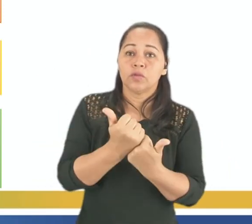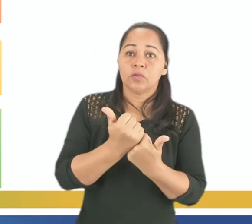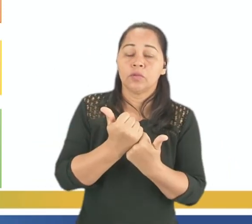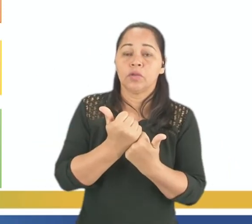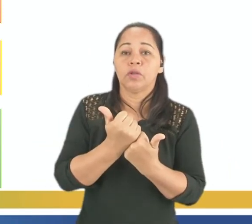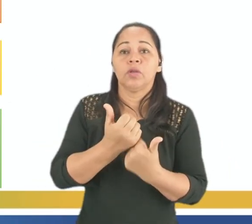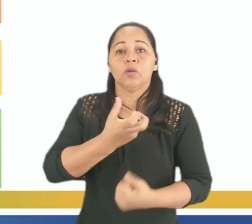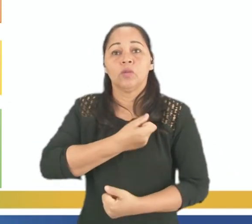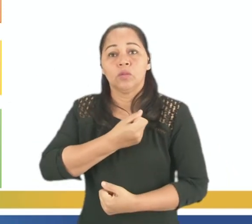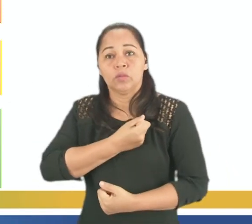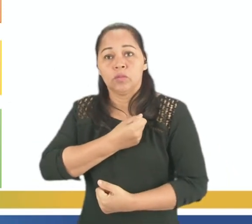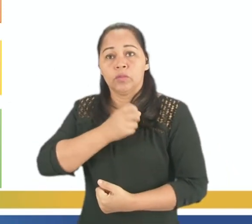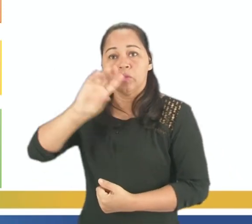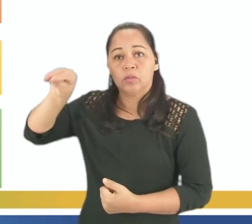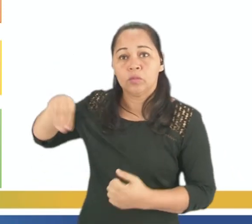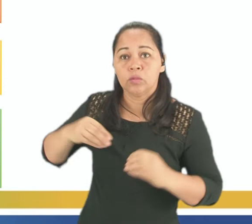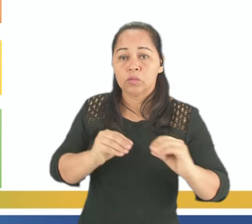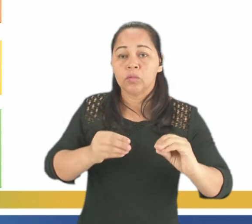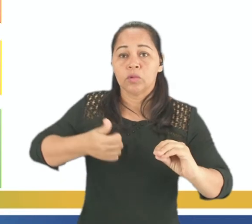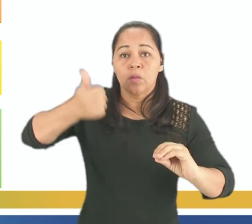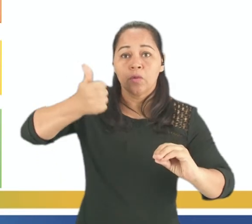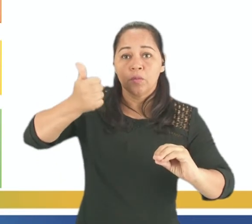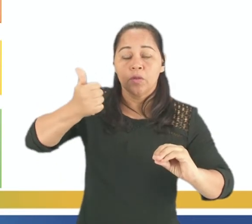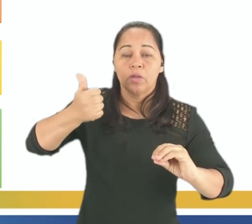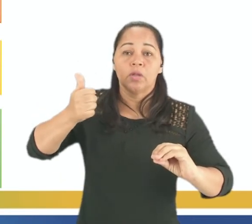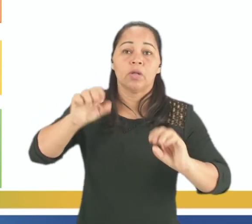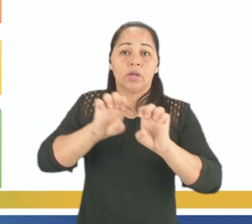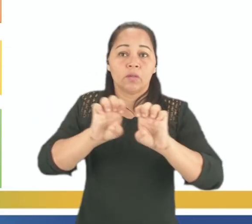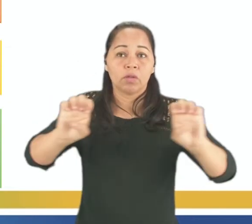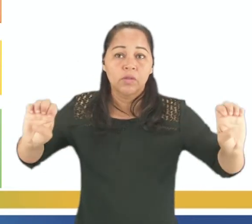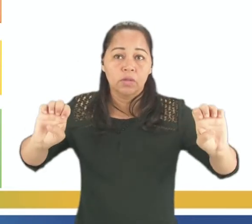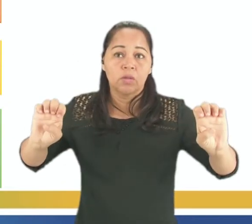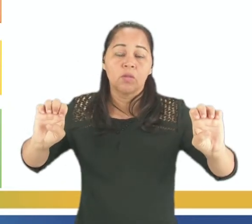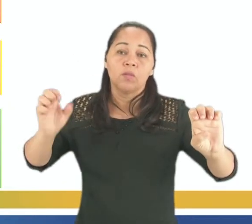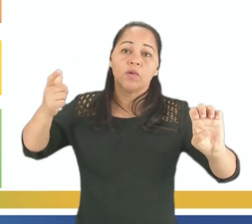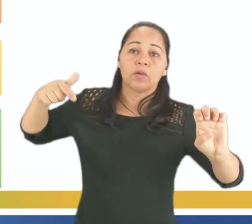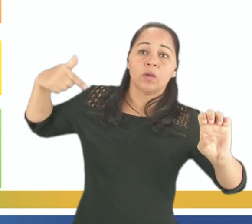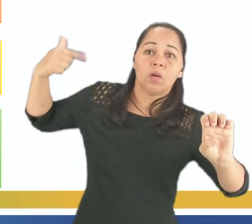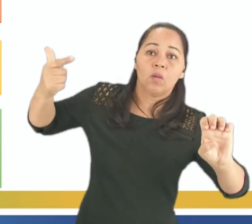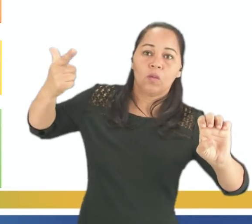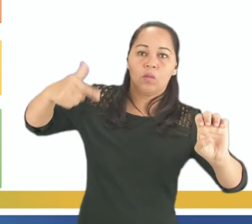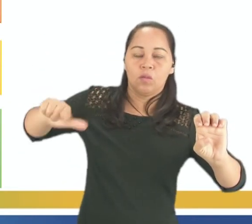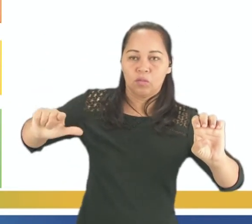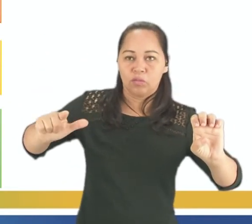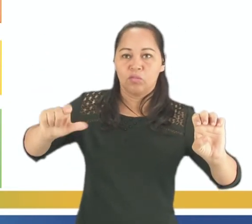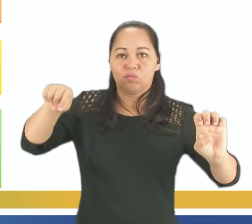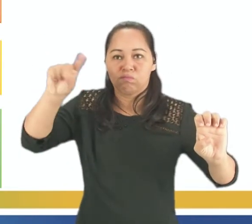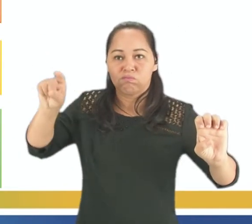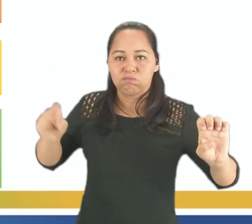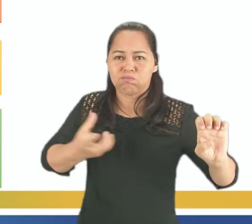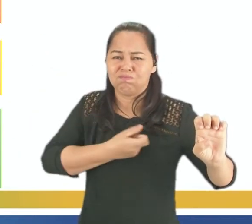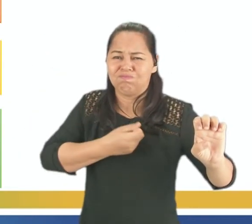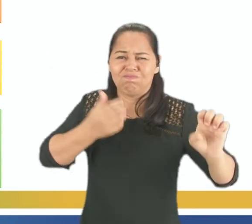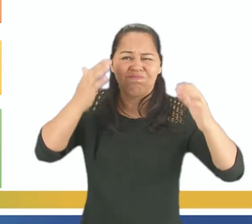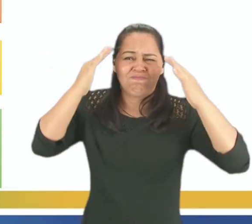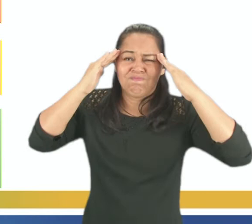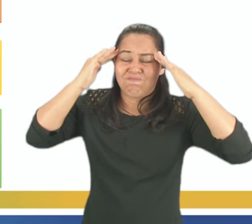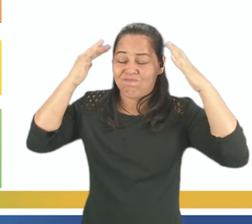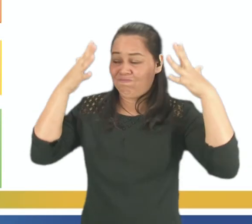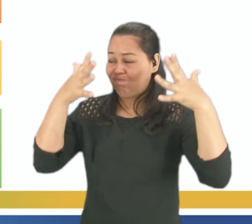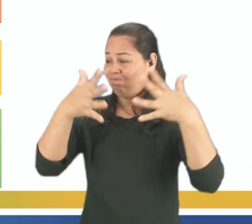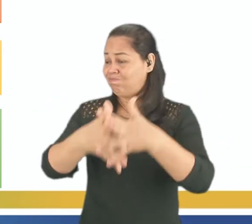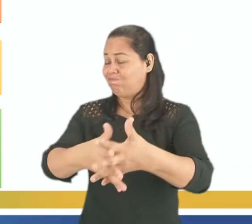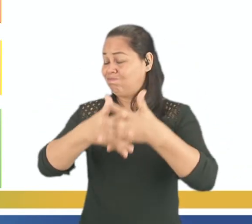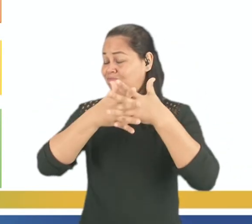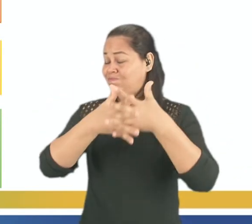da incógnita encontrada na primeira equação para que se encontre o valor da outra incógnita. Ah, professora, eu não entendi